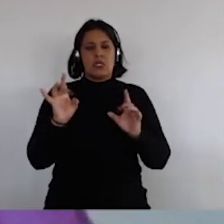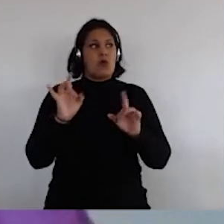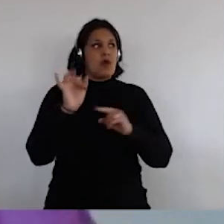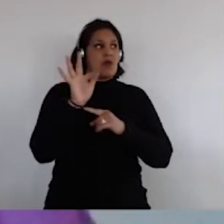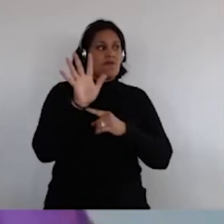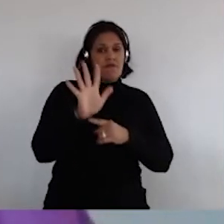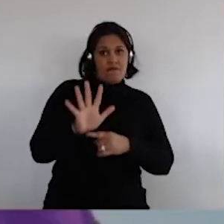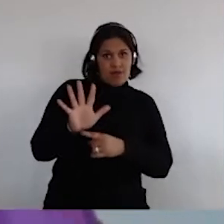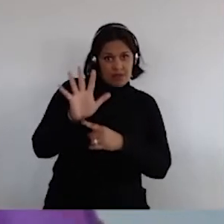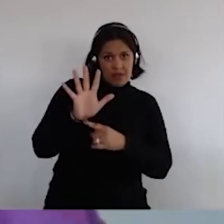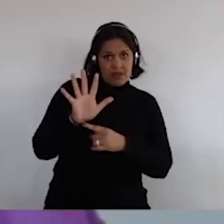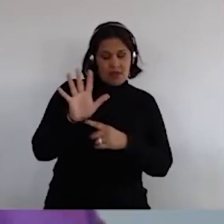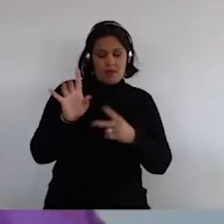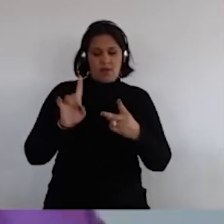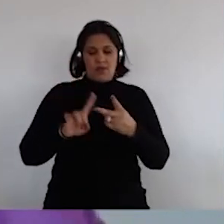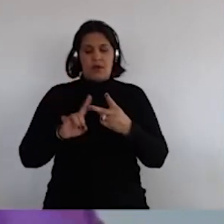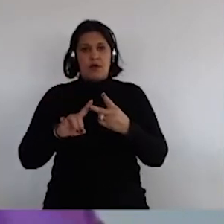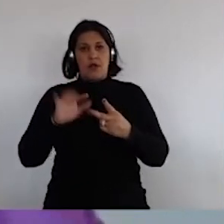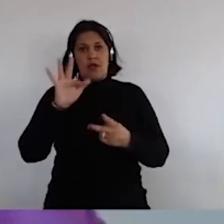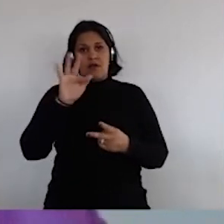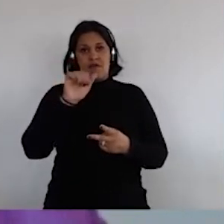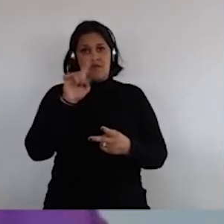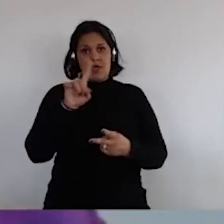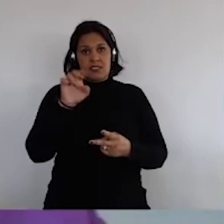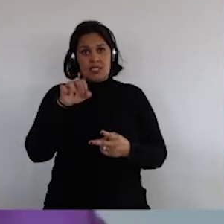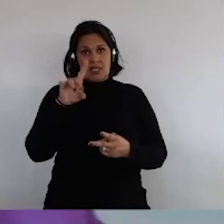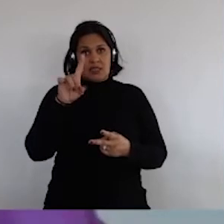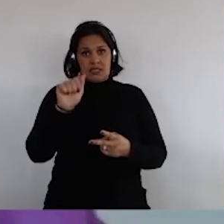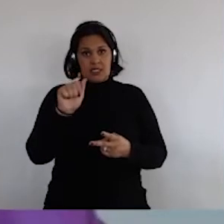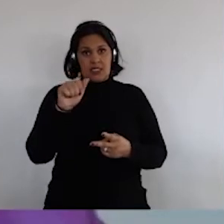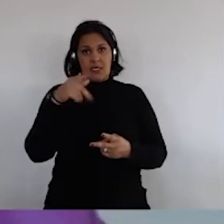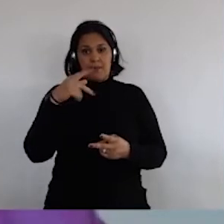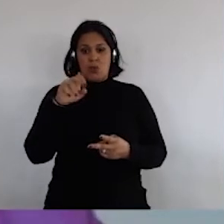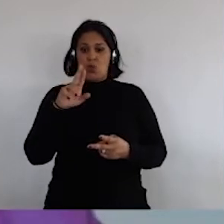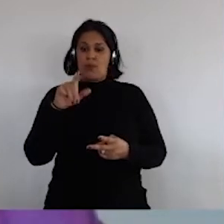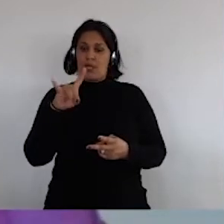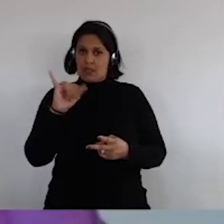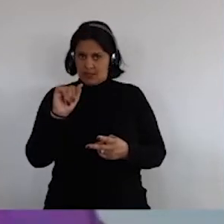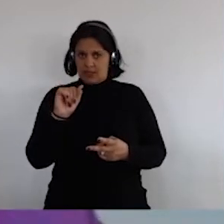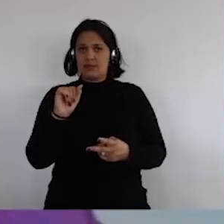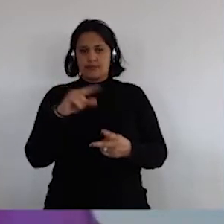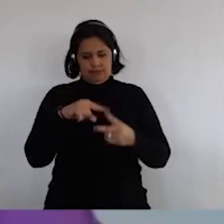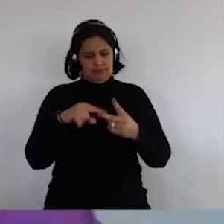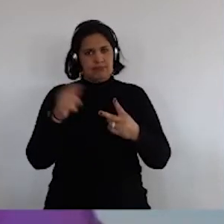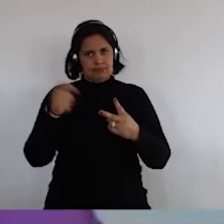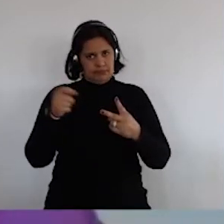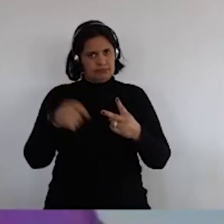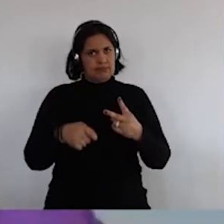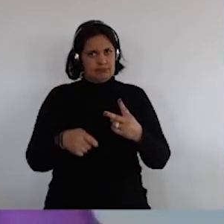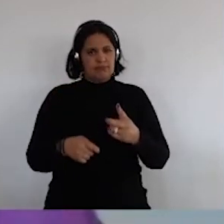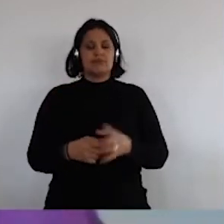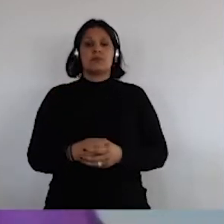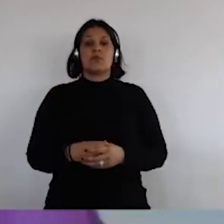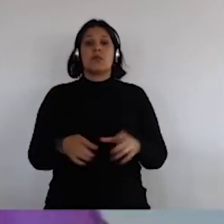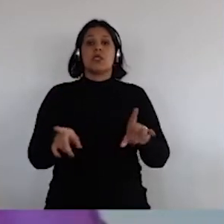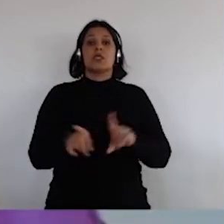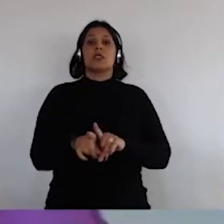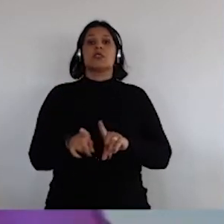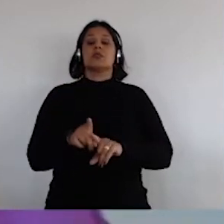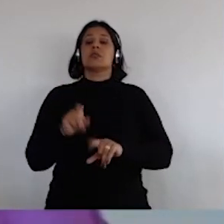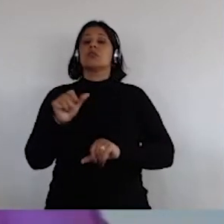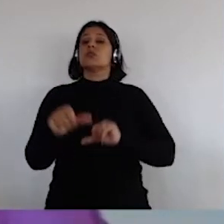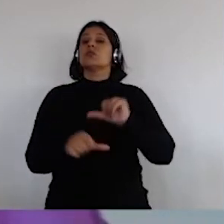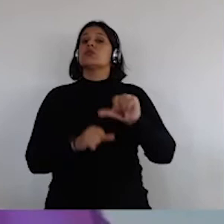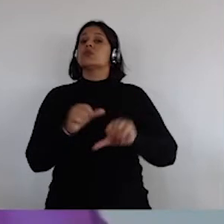juizados especiais da Fazenda Pública. Podemos ainda mencionar as altermações virtuais que